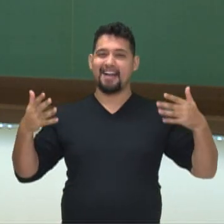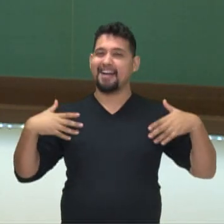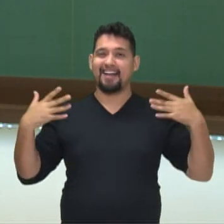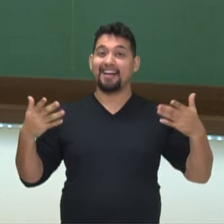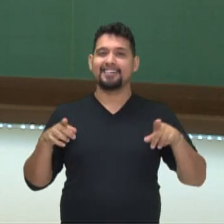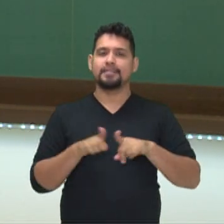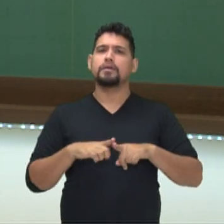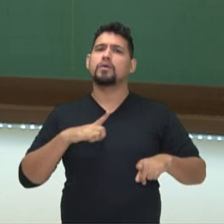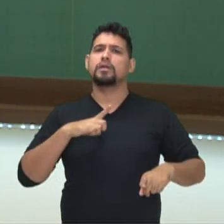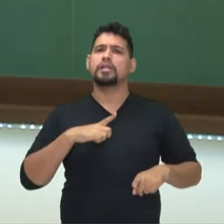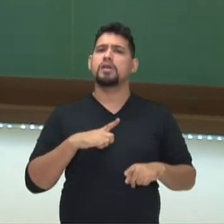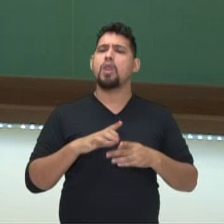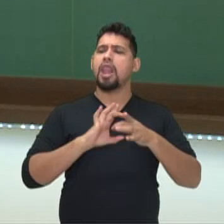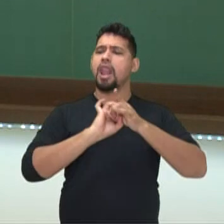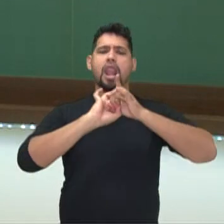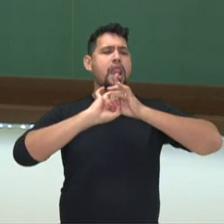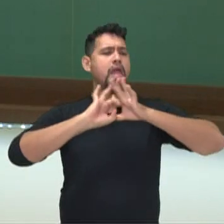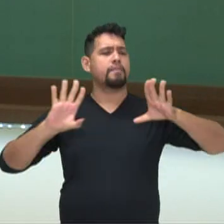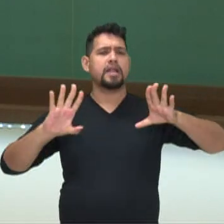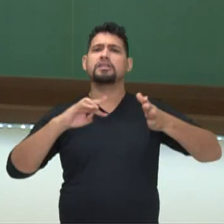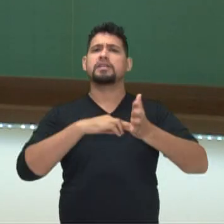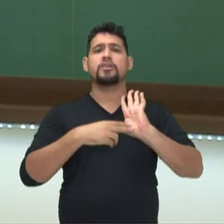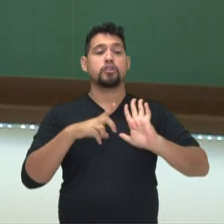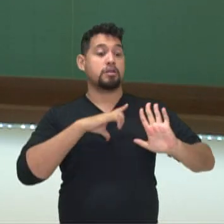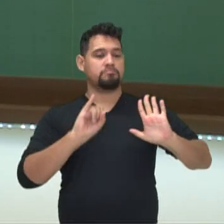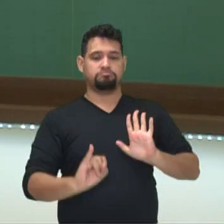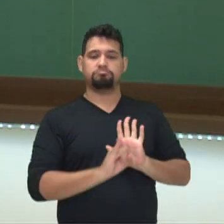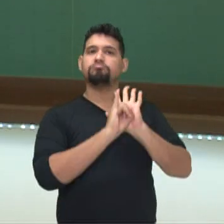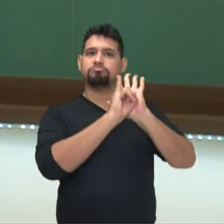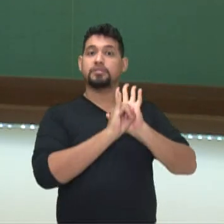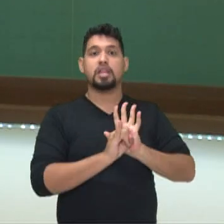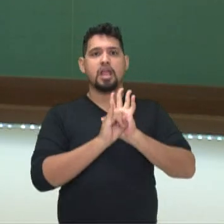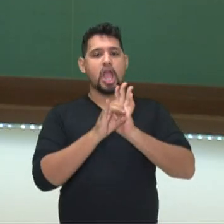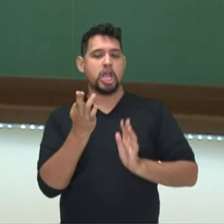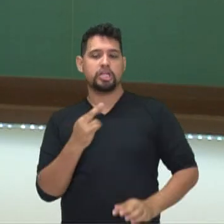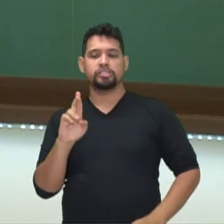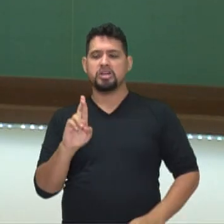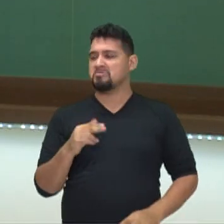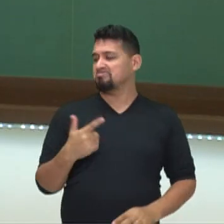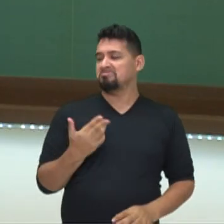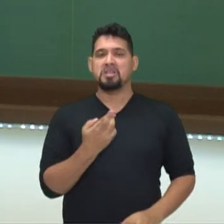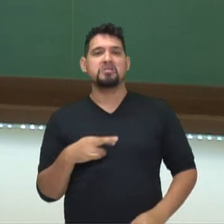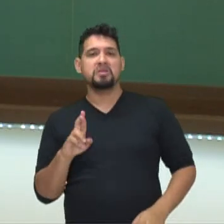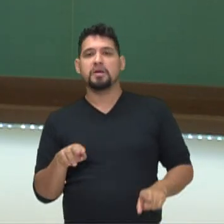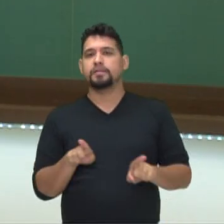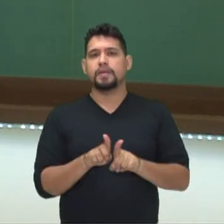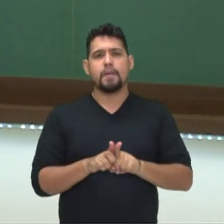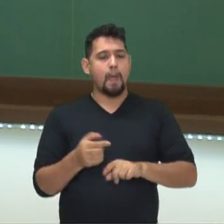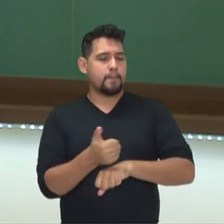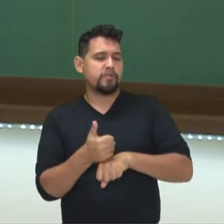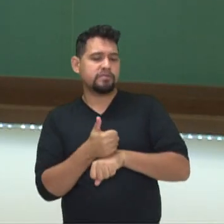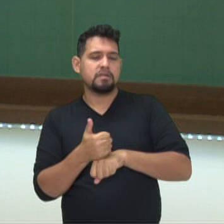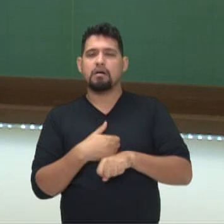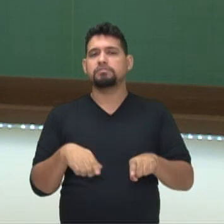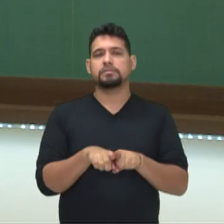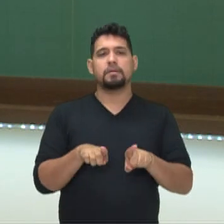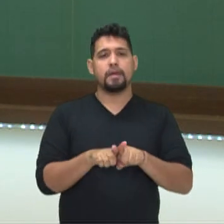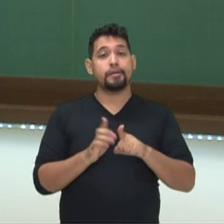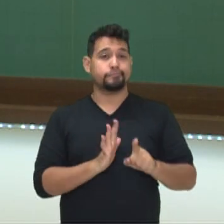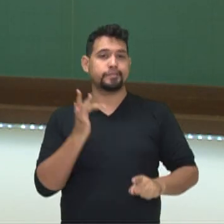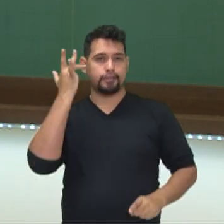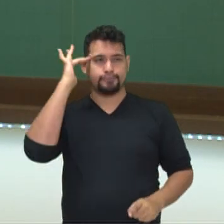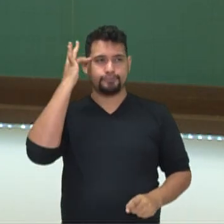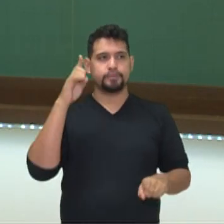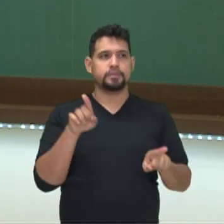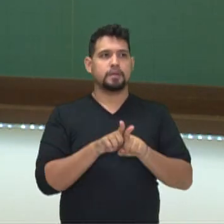tenho liberdade, eu tenho a minha identidade preservada. Religioso, não religioso, a profissão dos